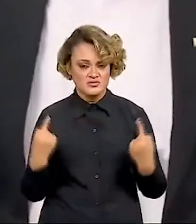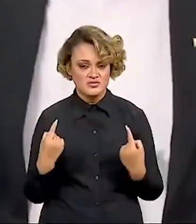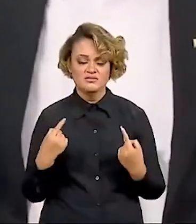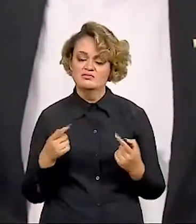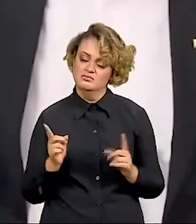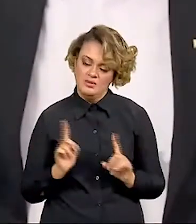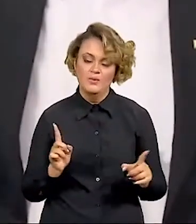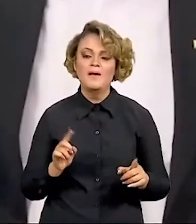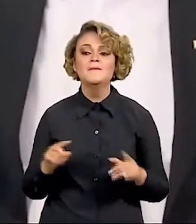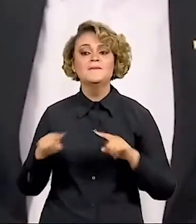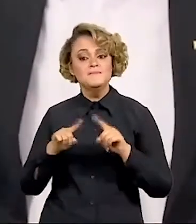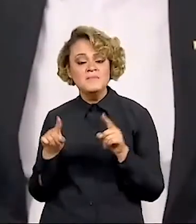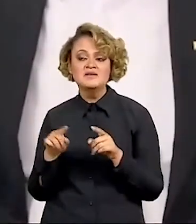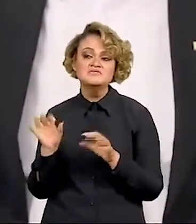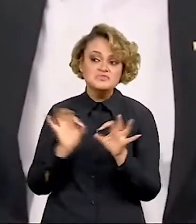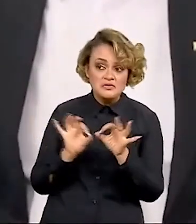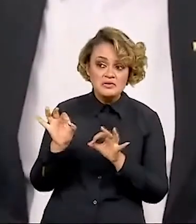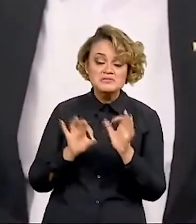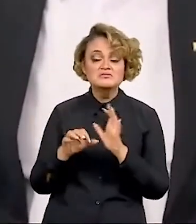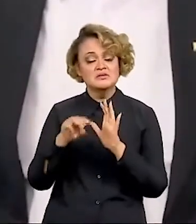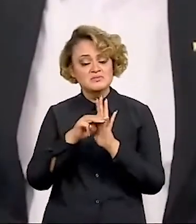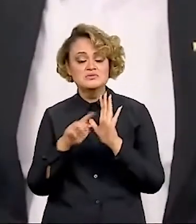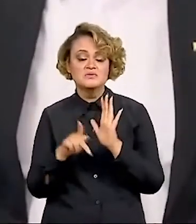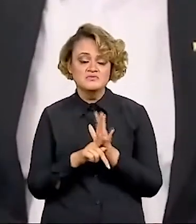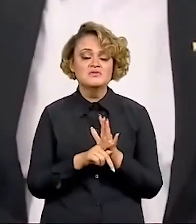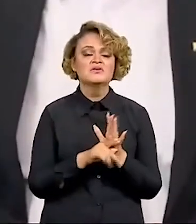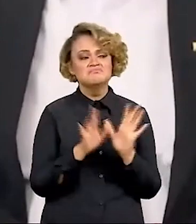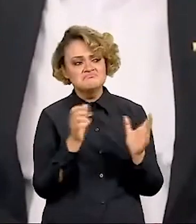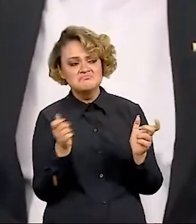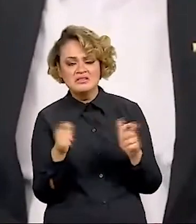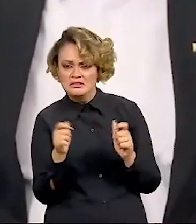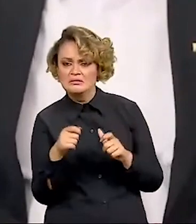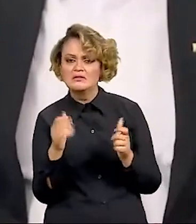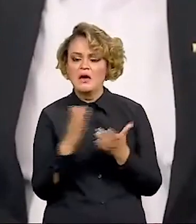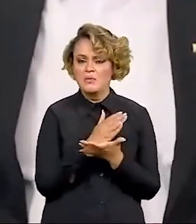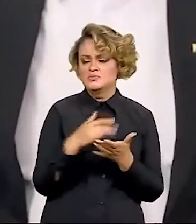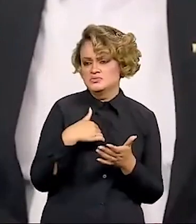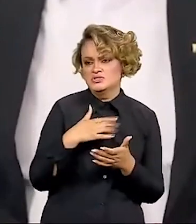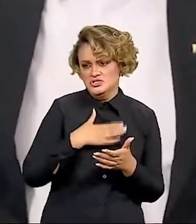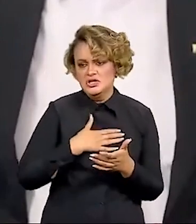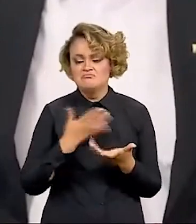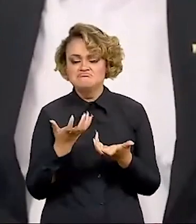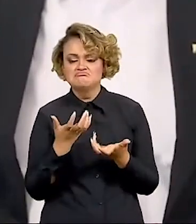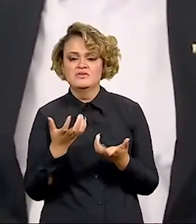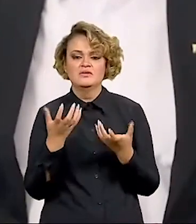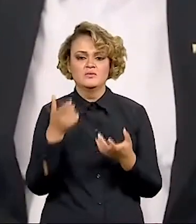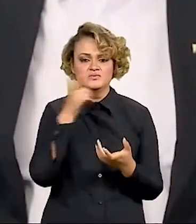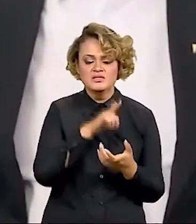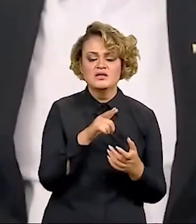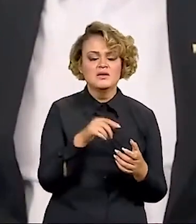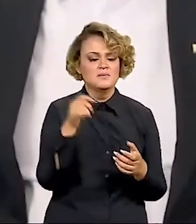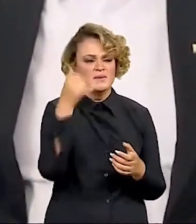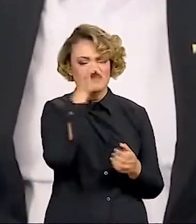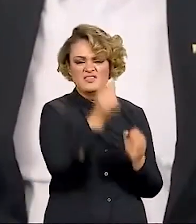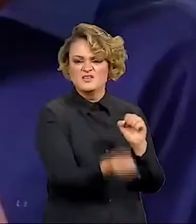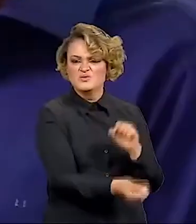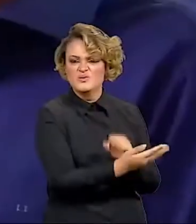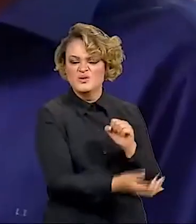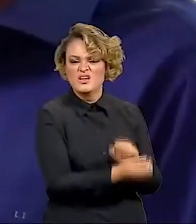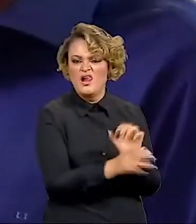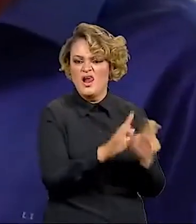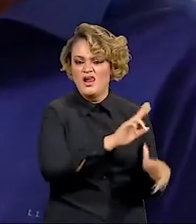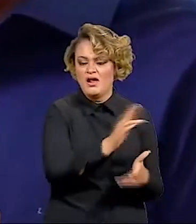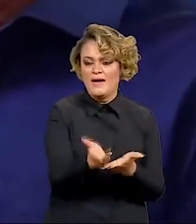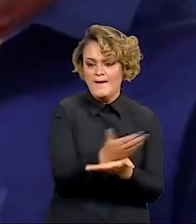Provisória que vai notar o estado de maior proteção contratação de maior capacidade de arrecadação porque